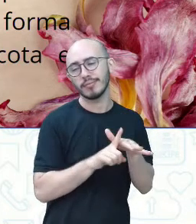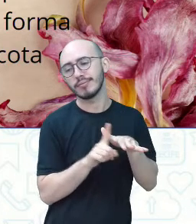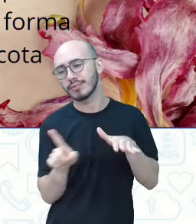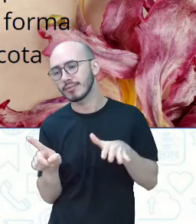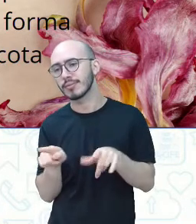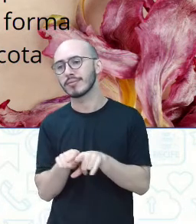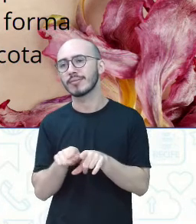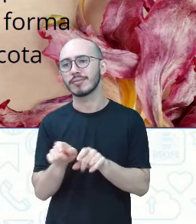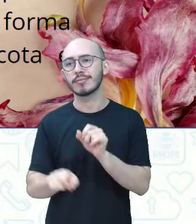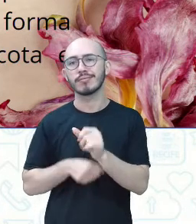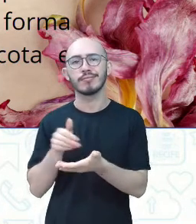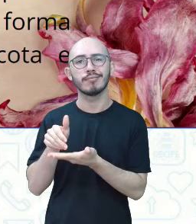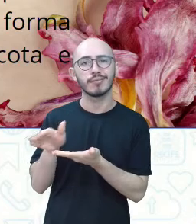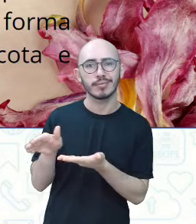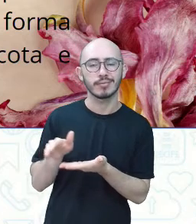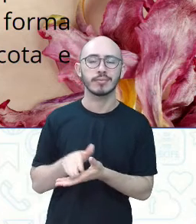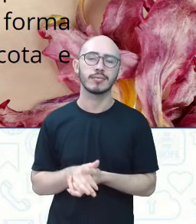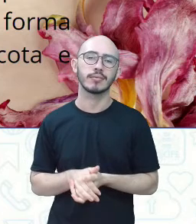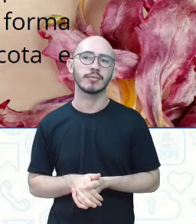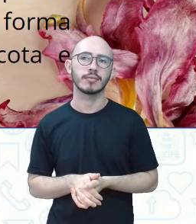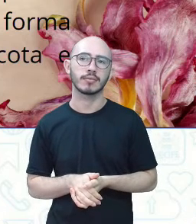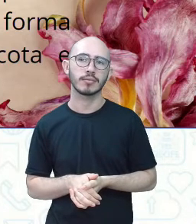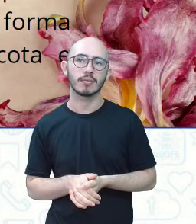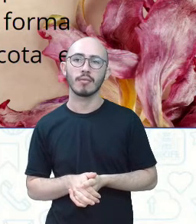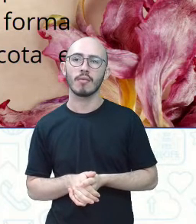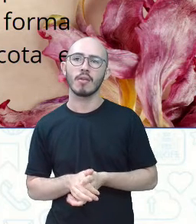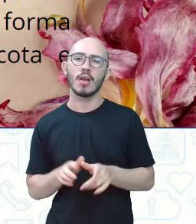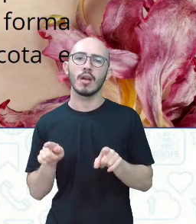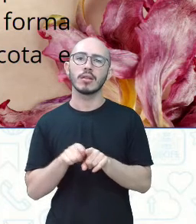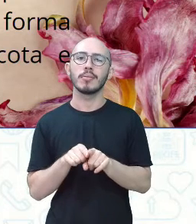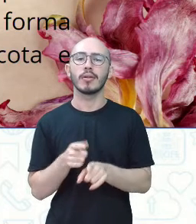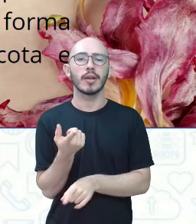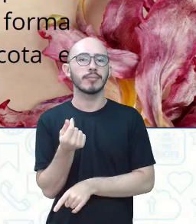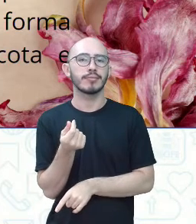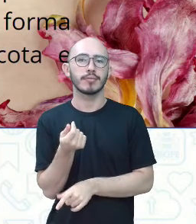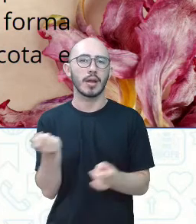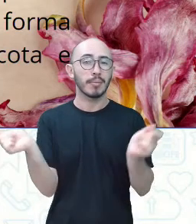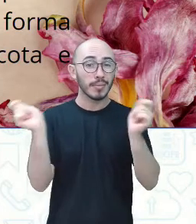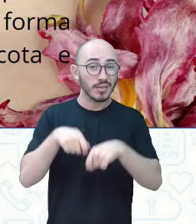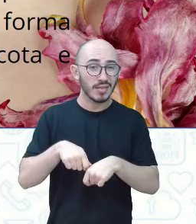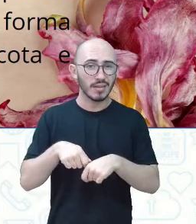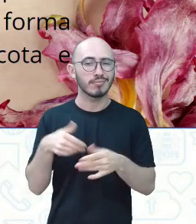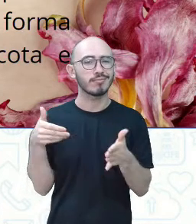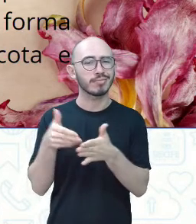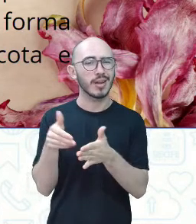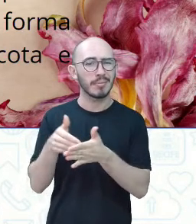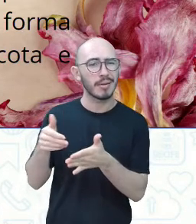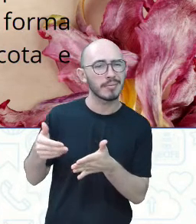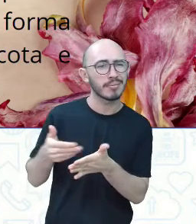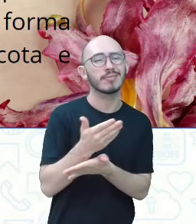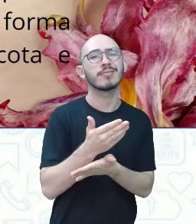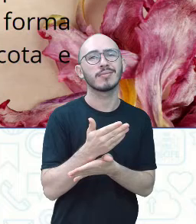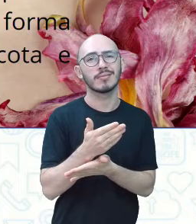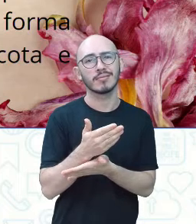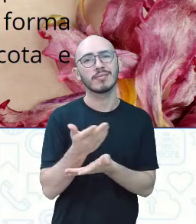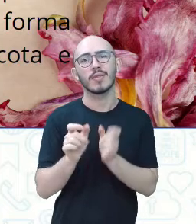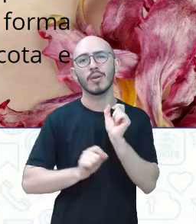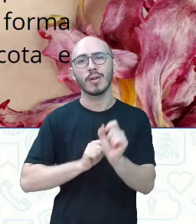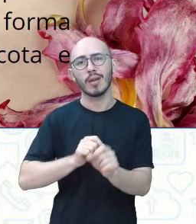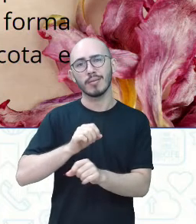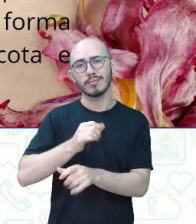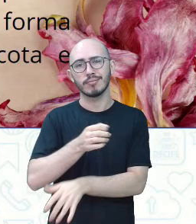utilizar de uma variedade informal da língua. Não terá condições financeiras de romper a barreira do analfabetismo e provavelmente